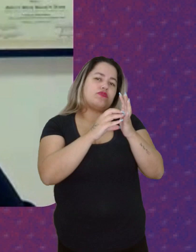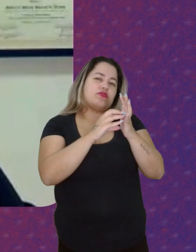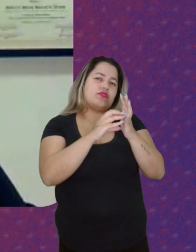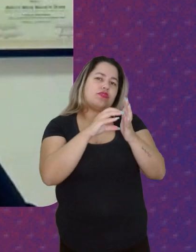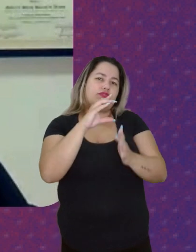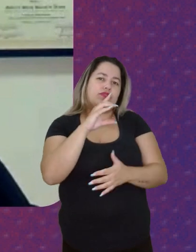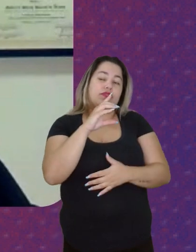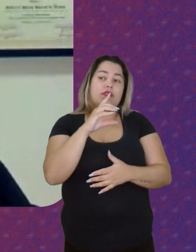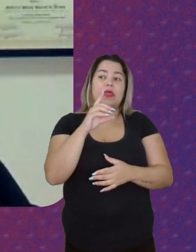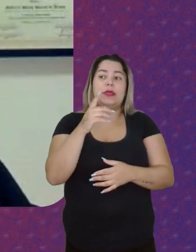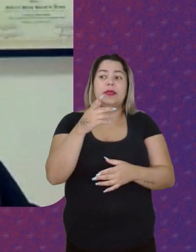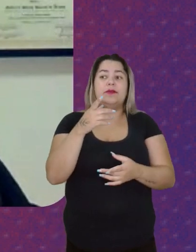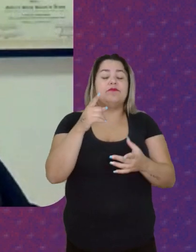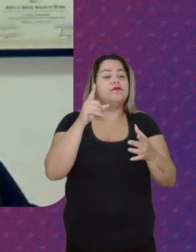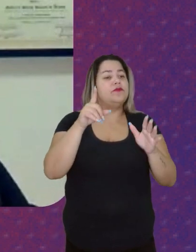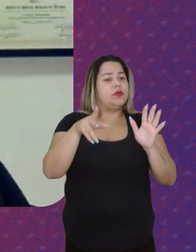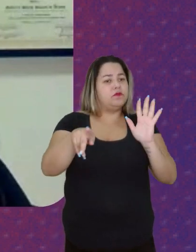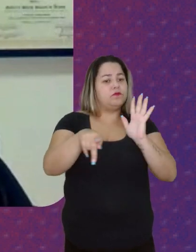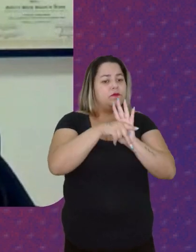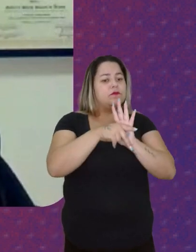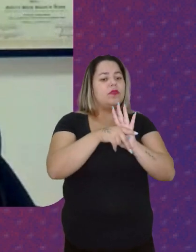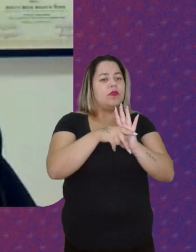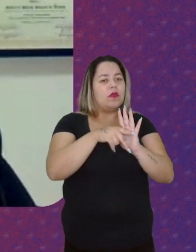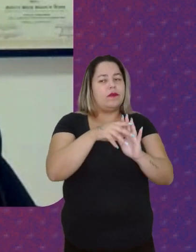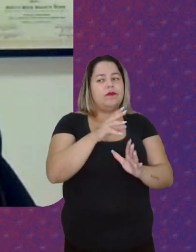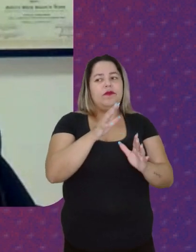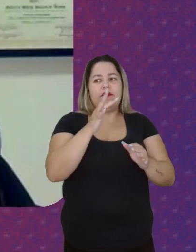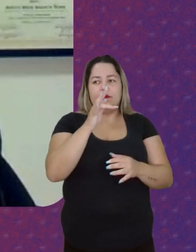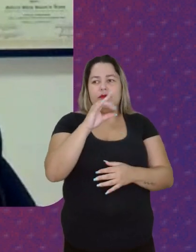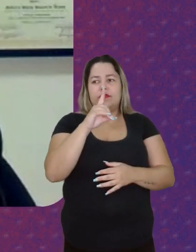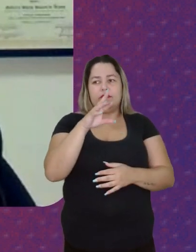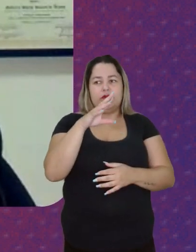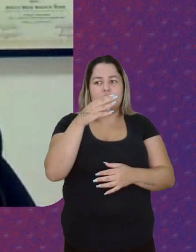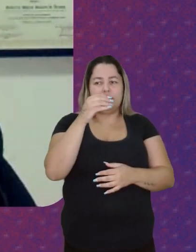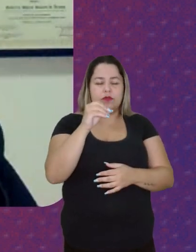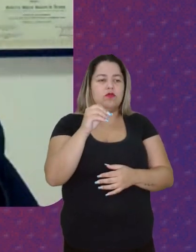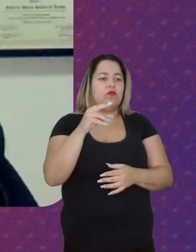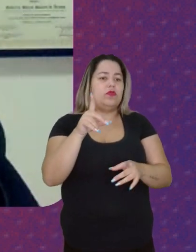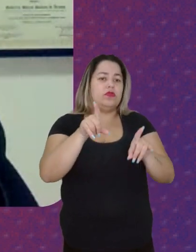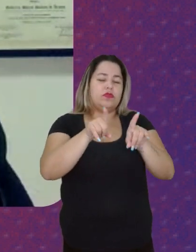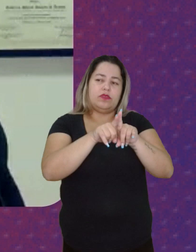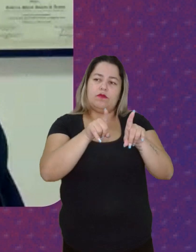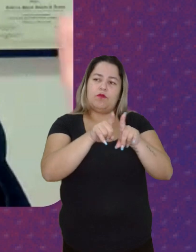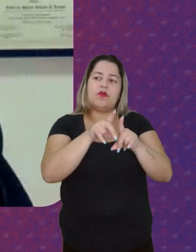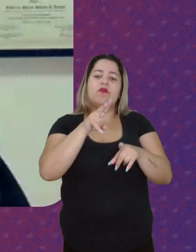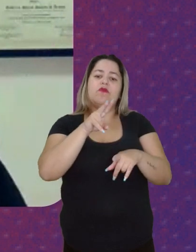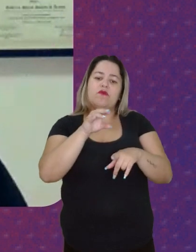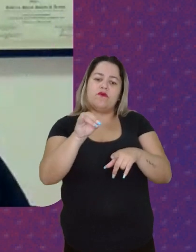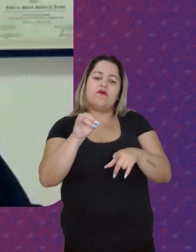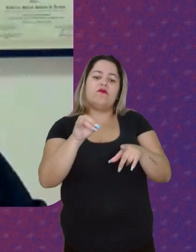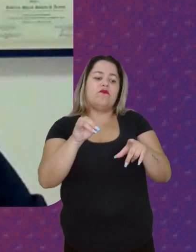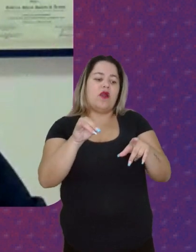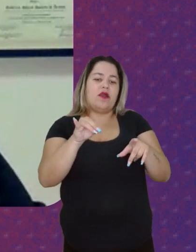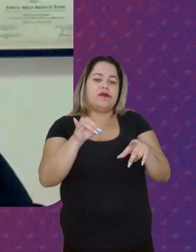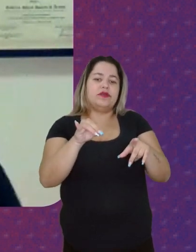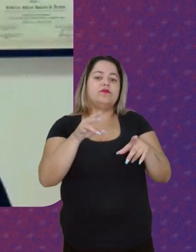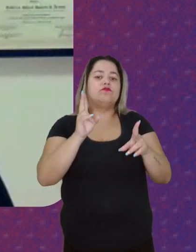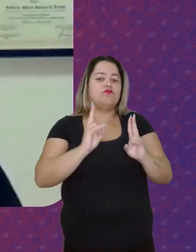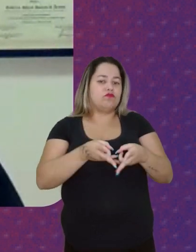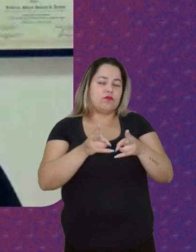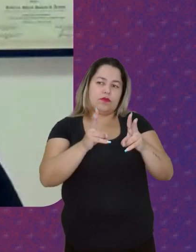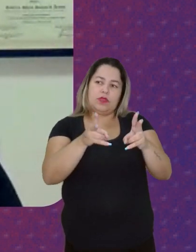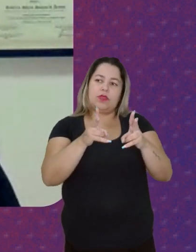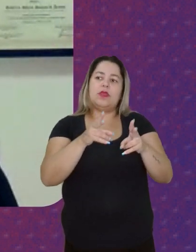e candidatos que pertencem a essa federação, essas candidatas e esses candidatos vão seguir esse estatuto único,